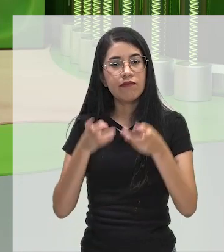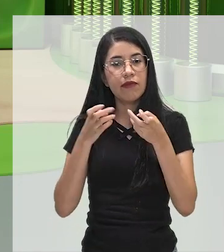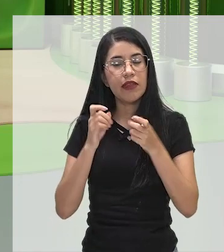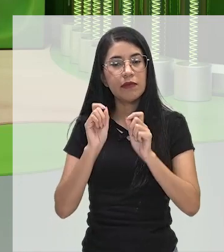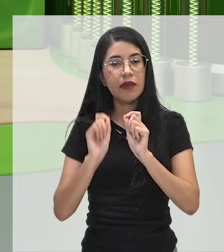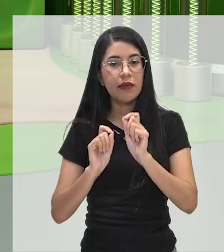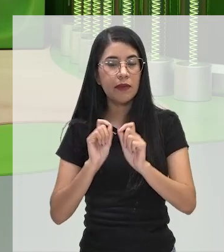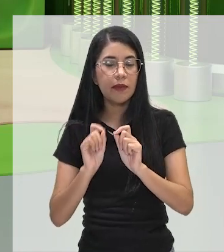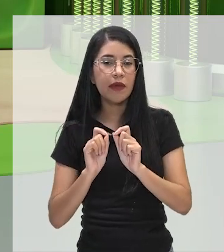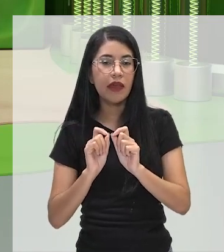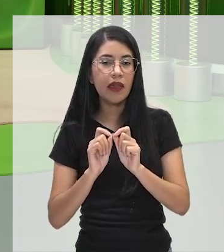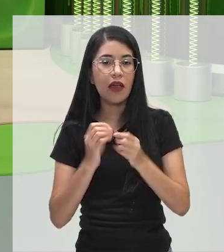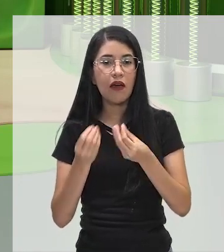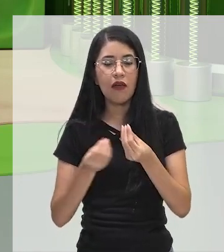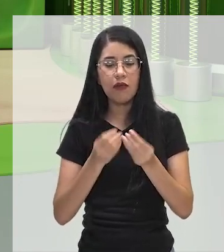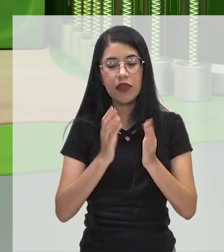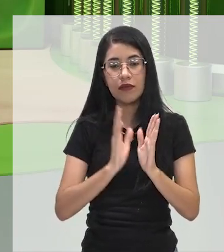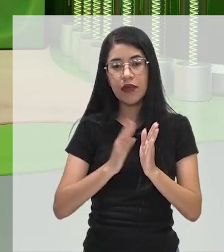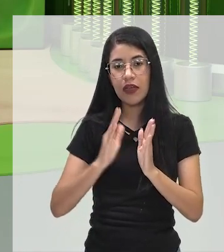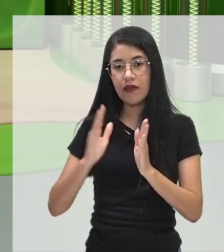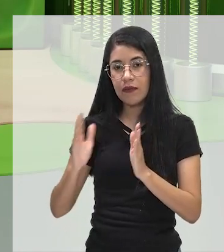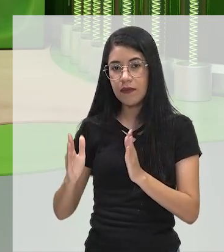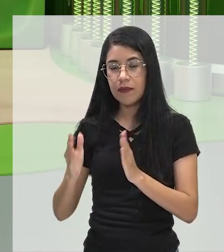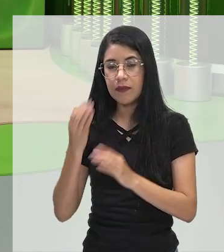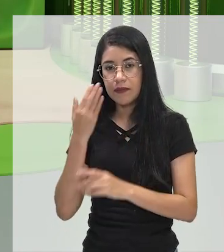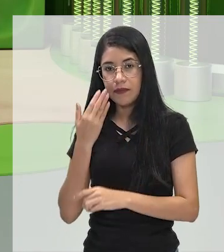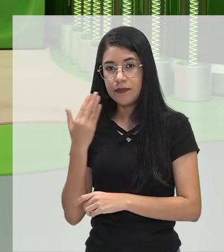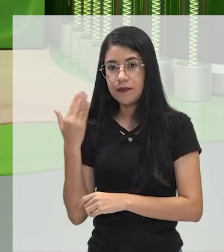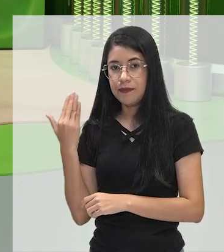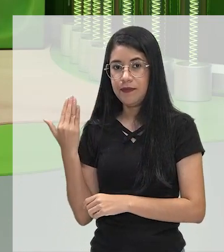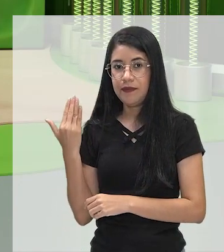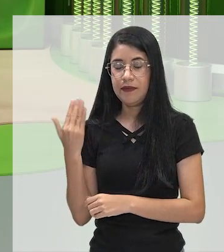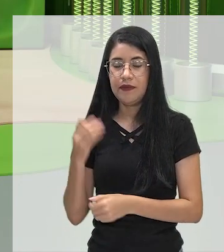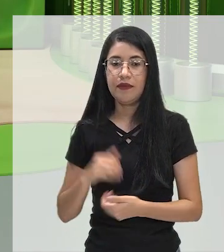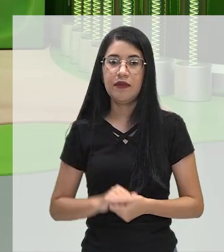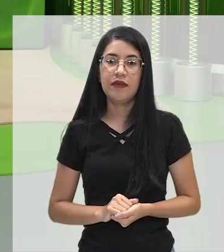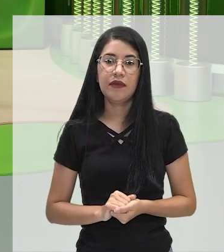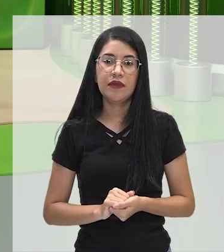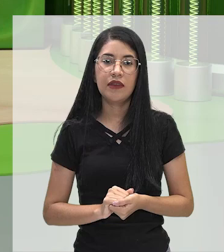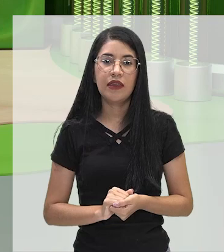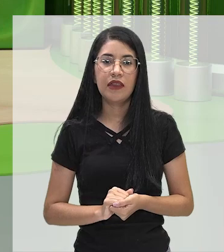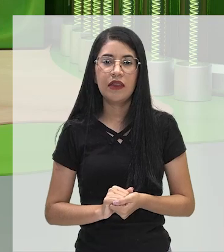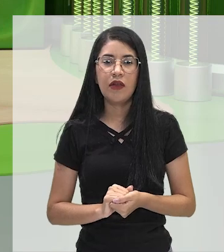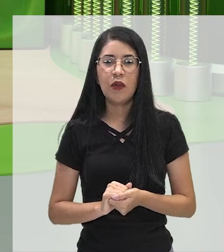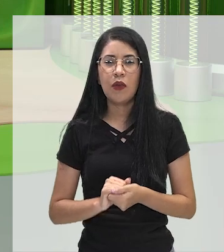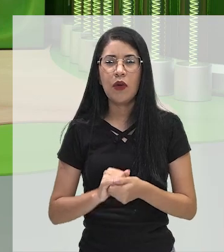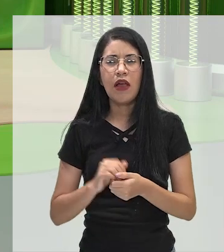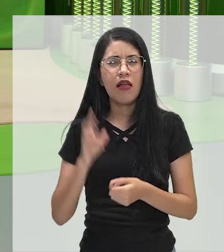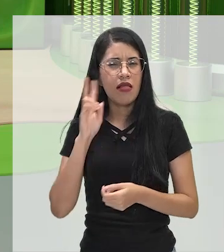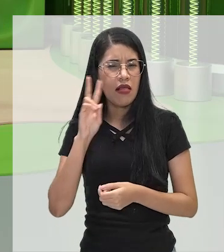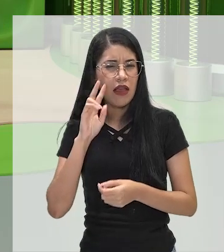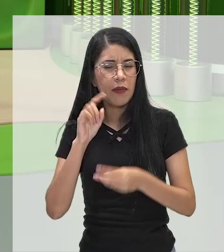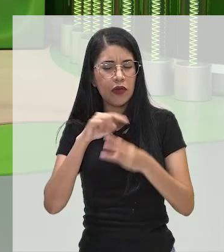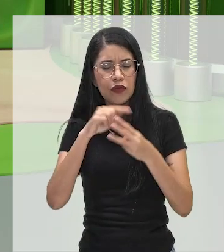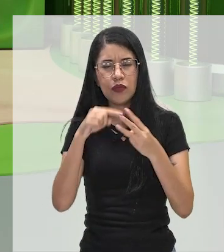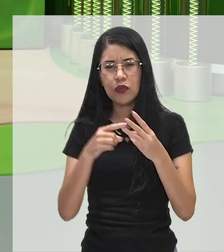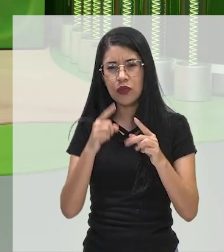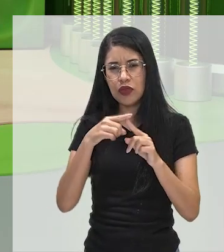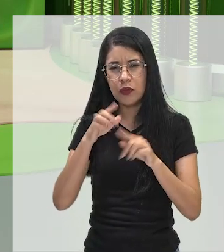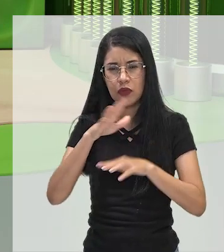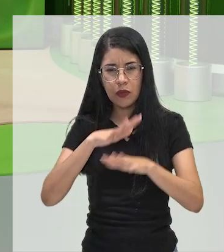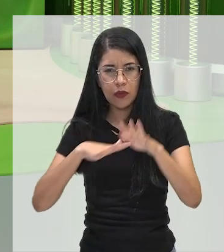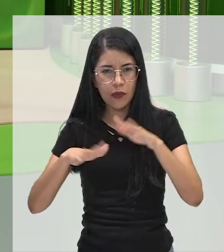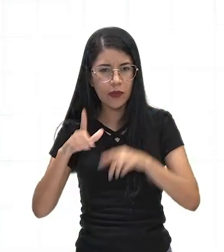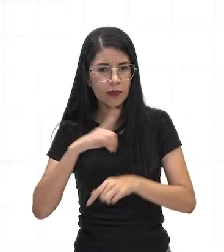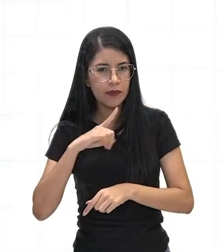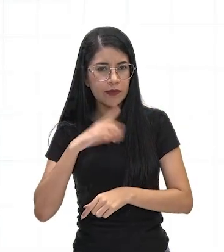sobre as fases da Lua, né? Nesse momento a gente observa o que nós falamos sobre aqueles movimentos, tá? Olha aí, nós vamos ter